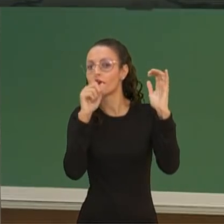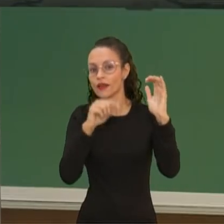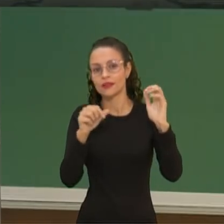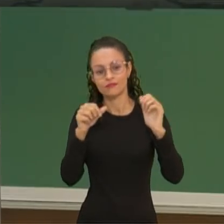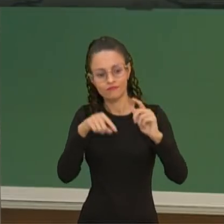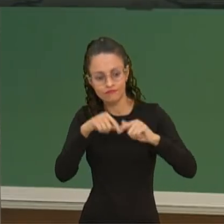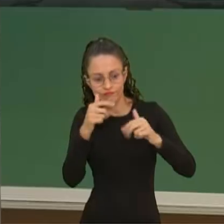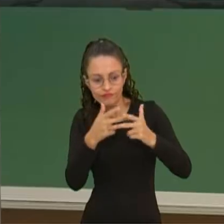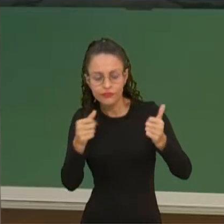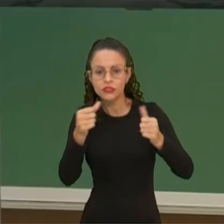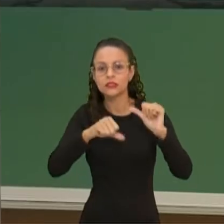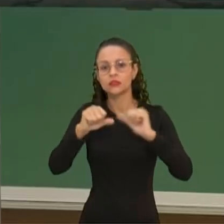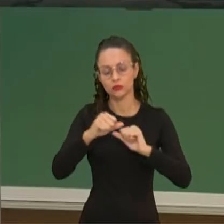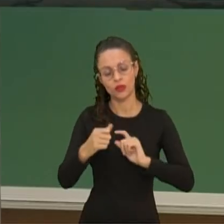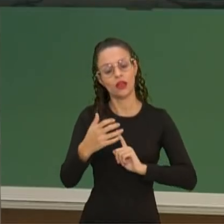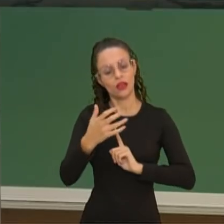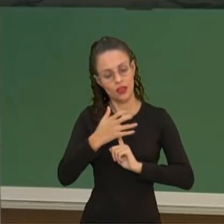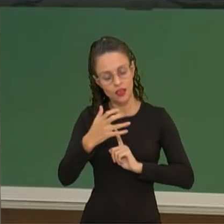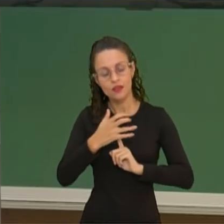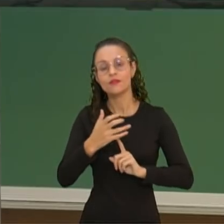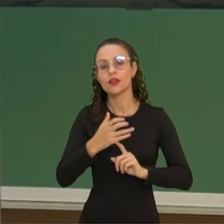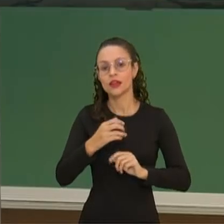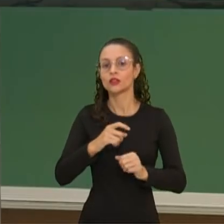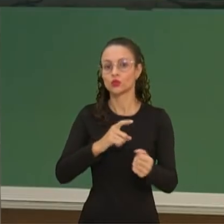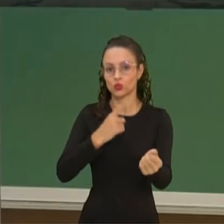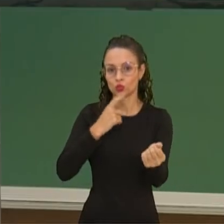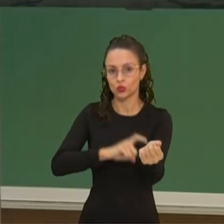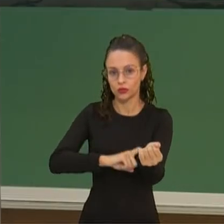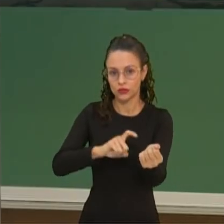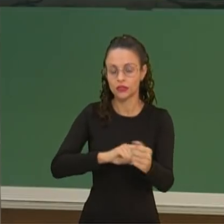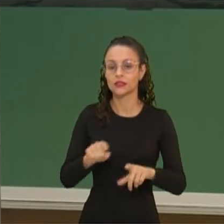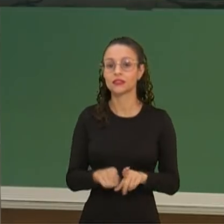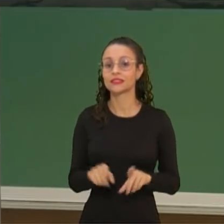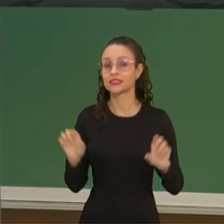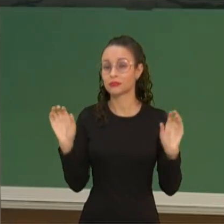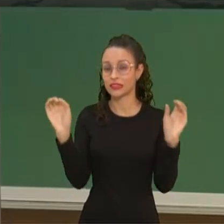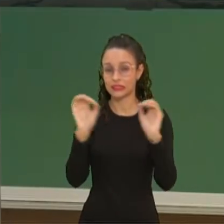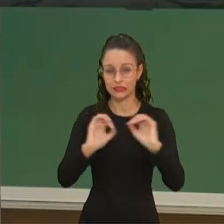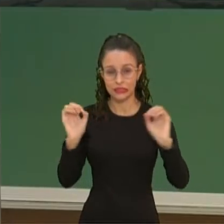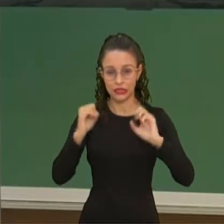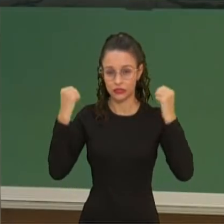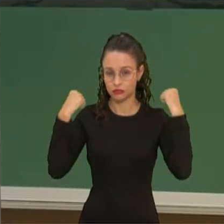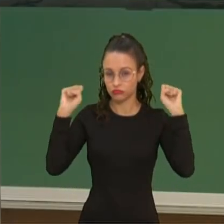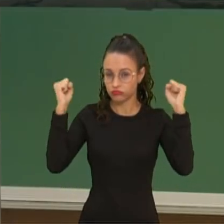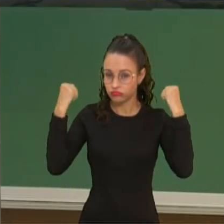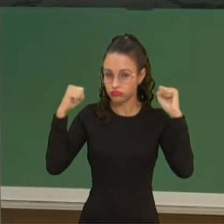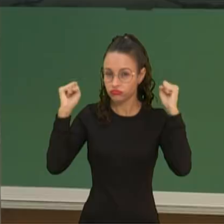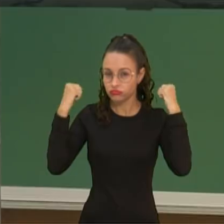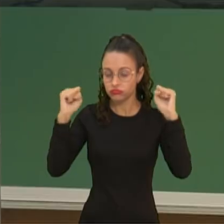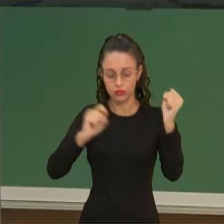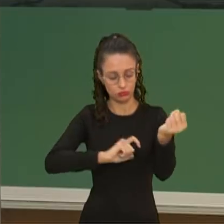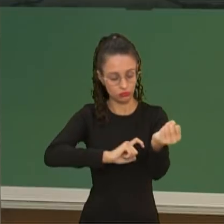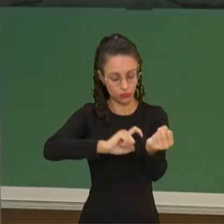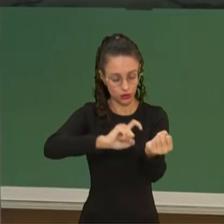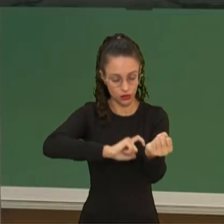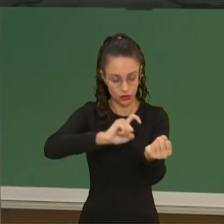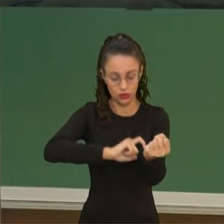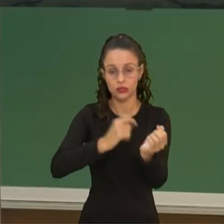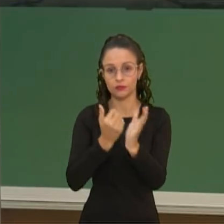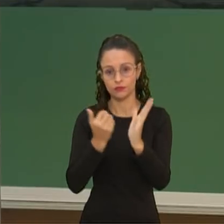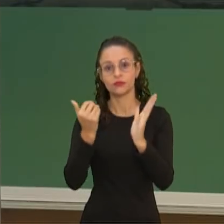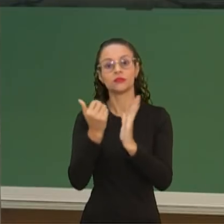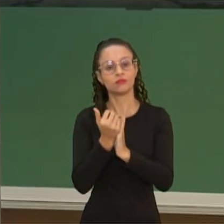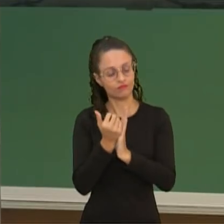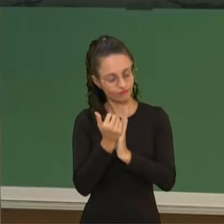afetam o fluxo sanguíneo, tá? A questão do sedentarismo, não fazer nenhum tipo de atividade, se estressar demais, tudo isso